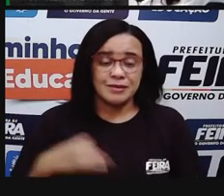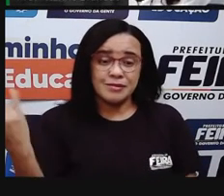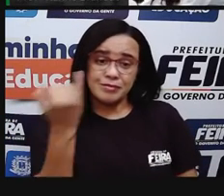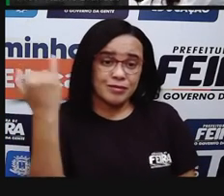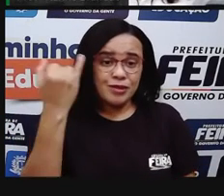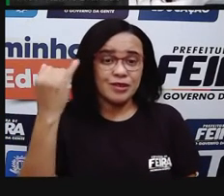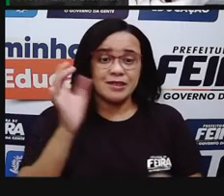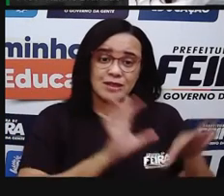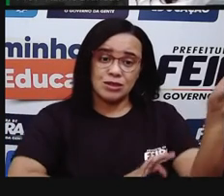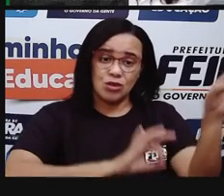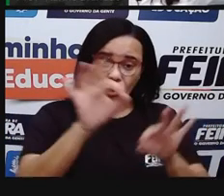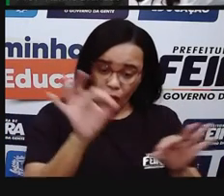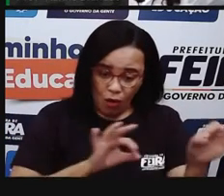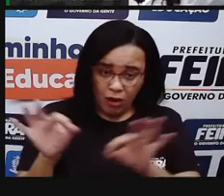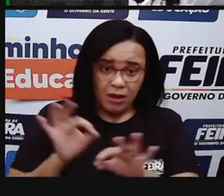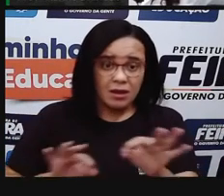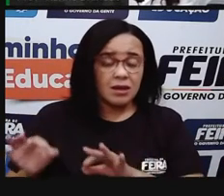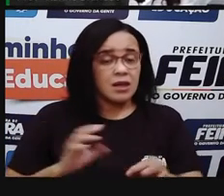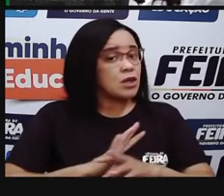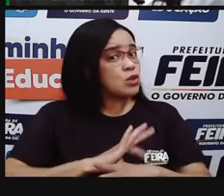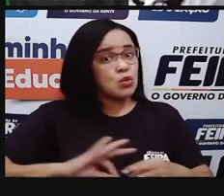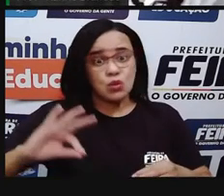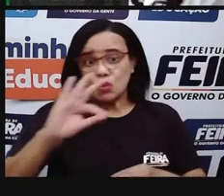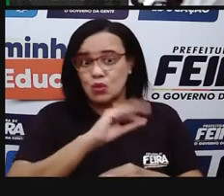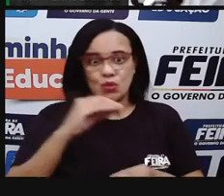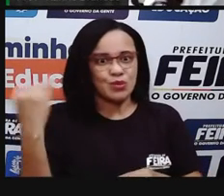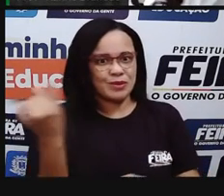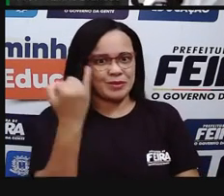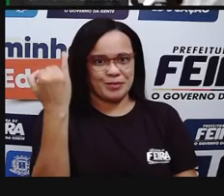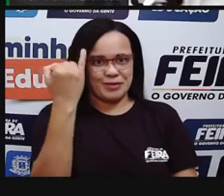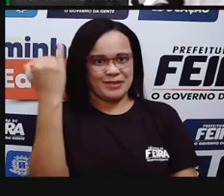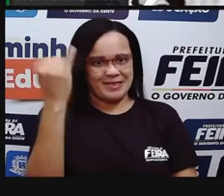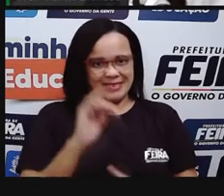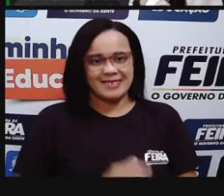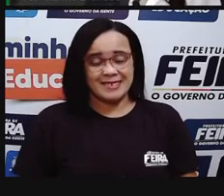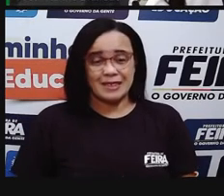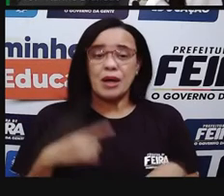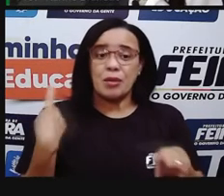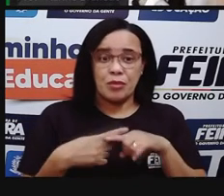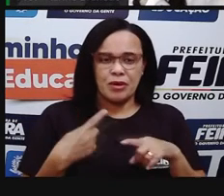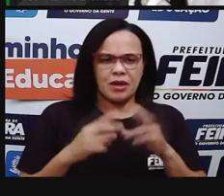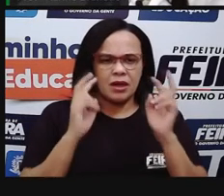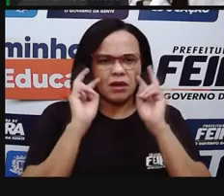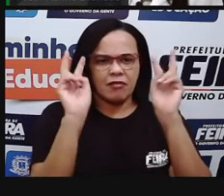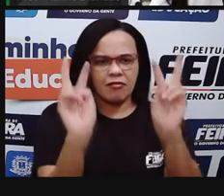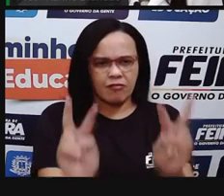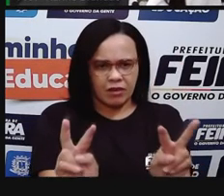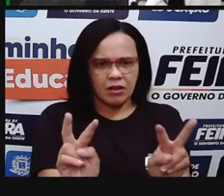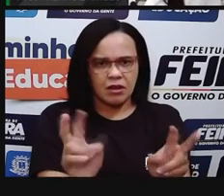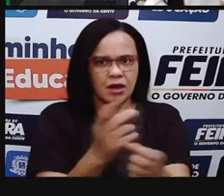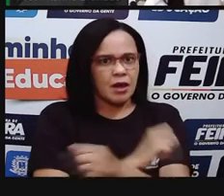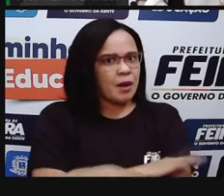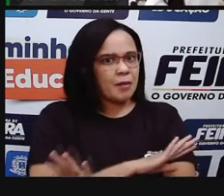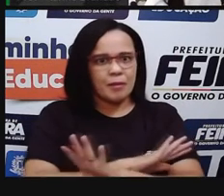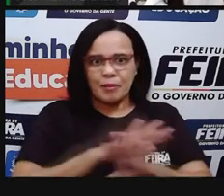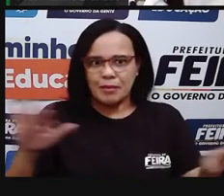algo mais amplo, né, de um olhar mais macro, que a gente chama, Aqui existem os domínios, e aqui a Pró está